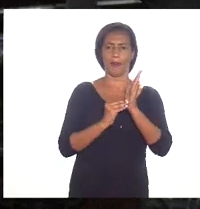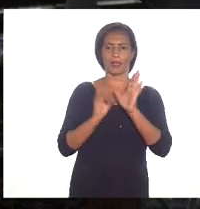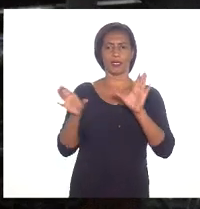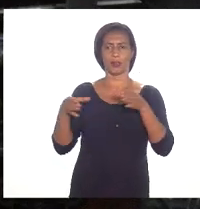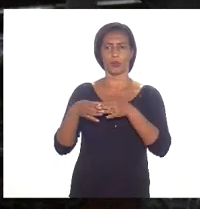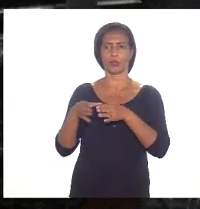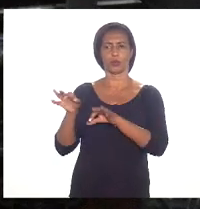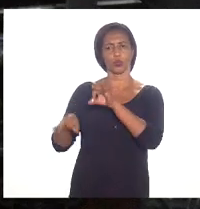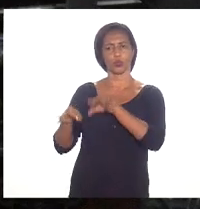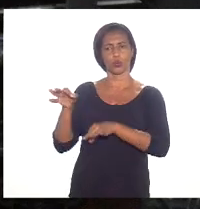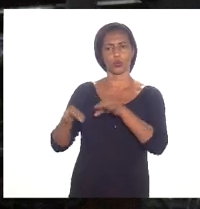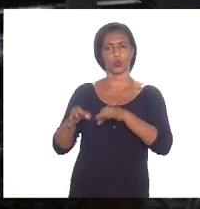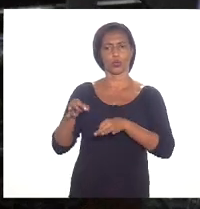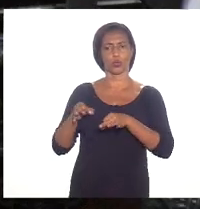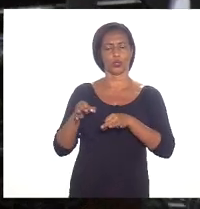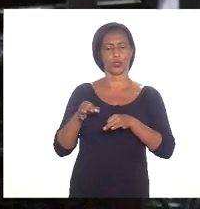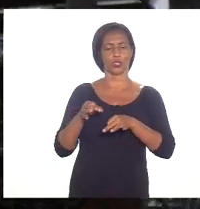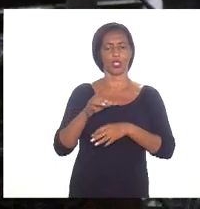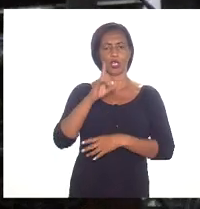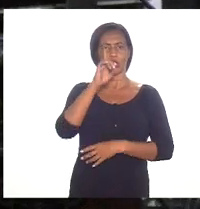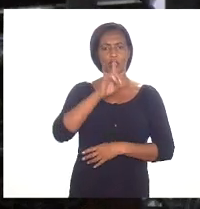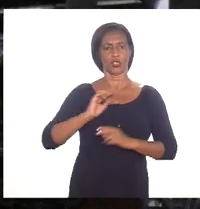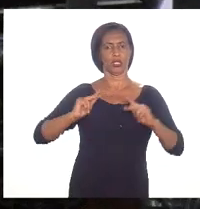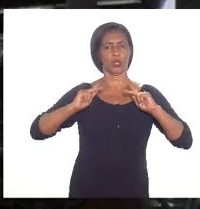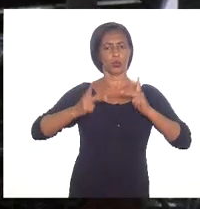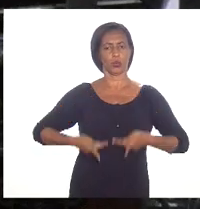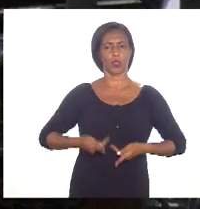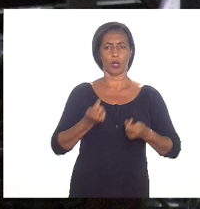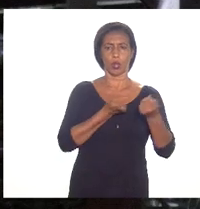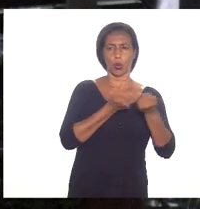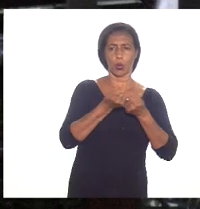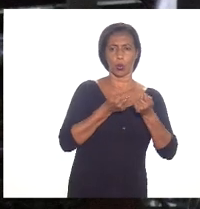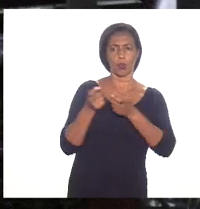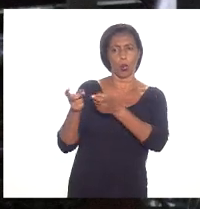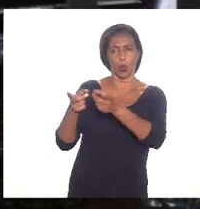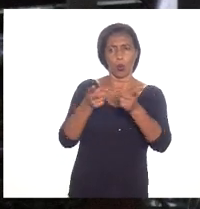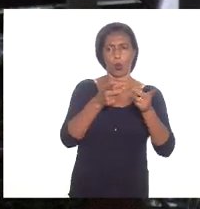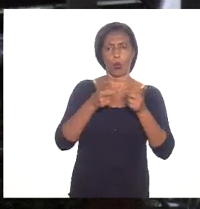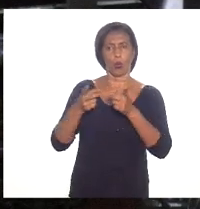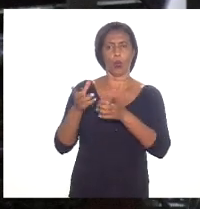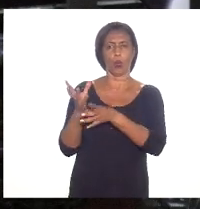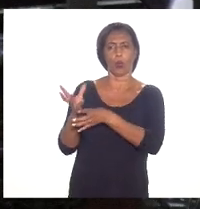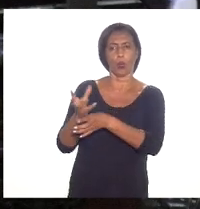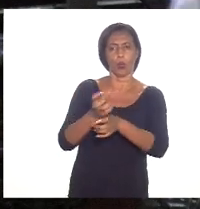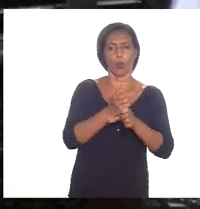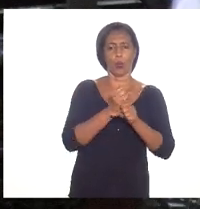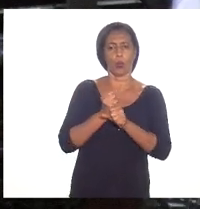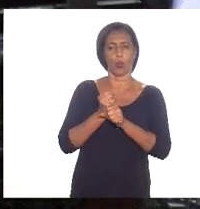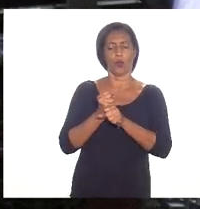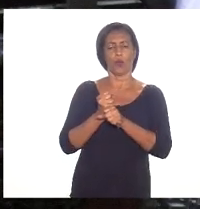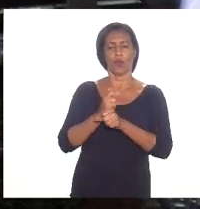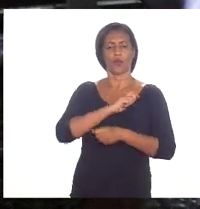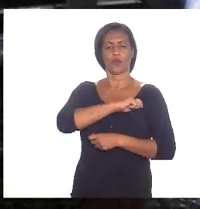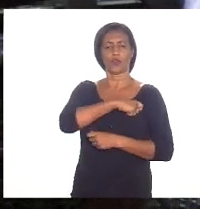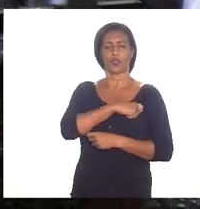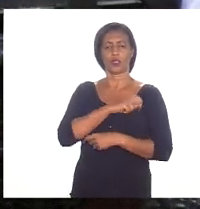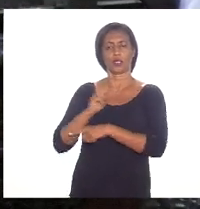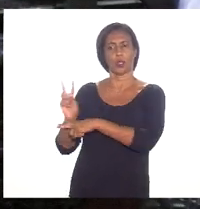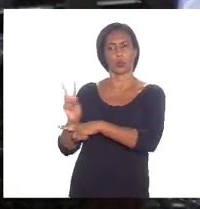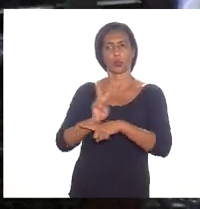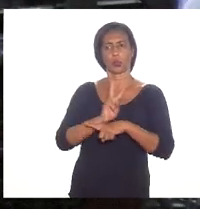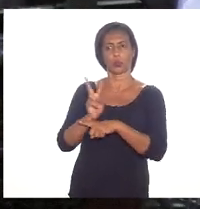e Justiça, de Defesa dos Direitos Humanos e Cidadania, de Economia, Indústria e Comércio, e de Orçamento, Finanças, Fiscalização Financeira e